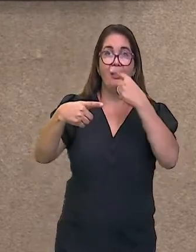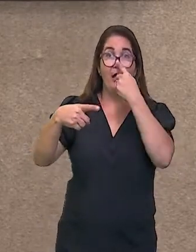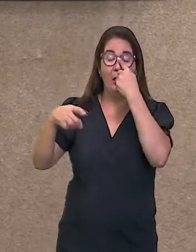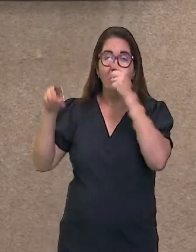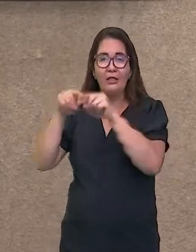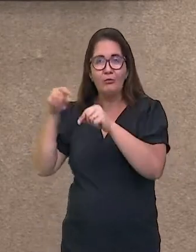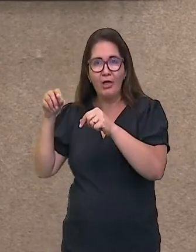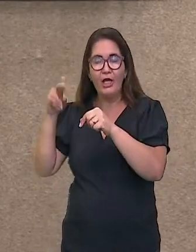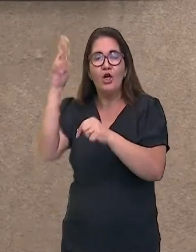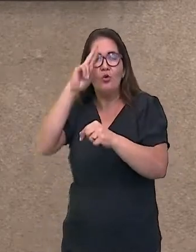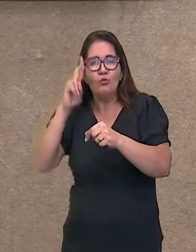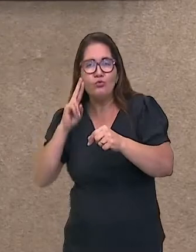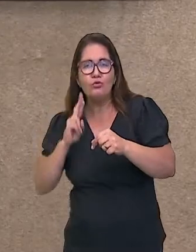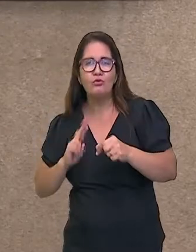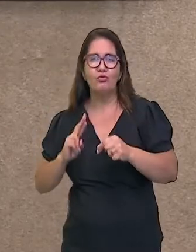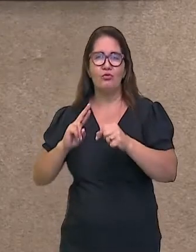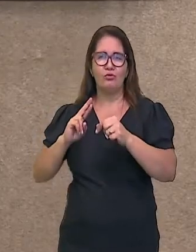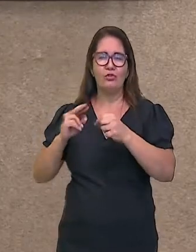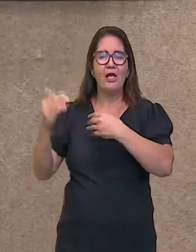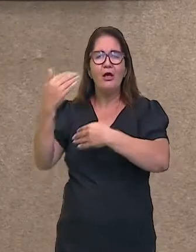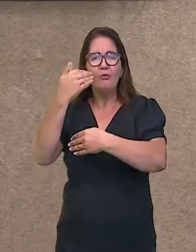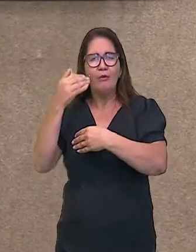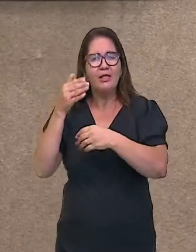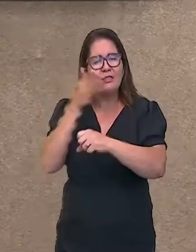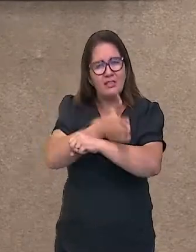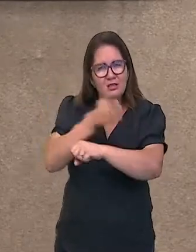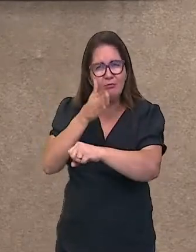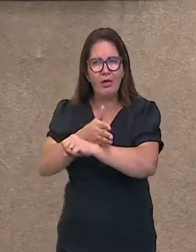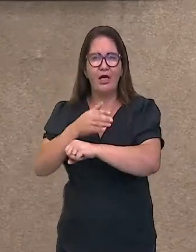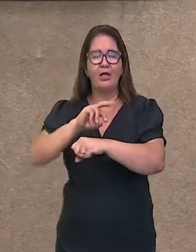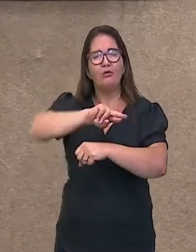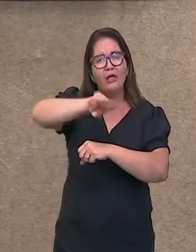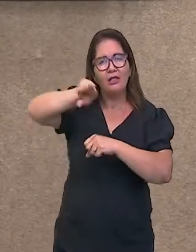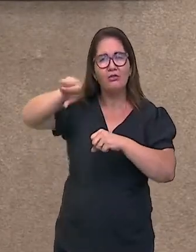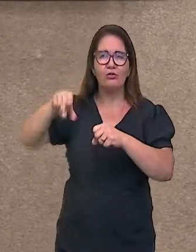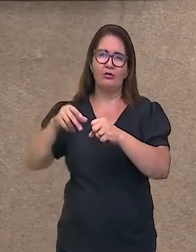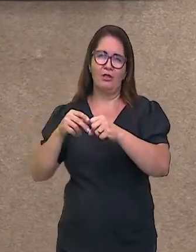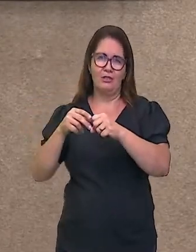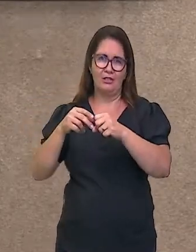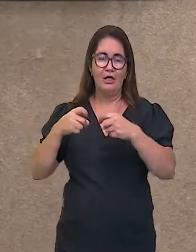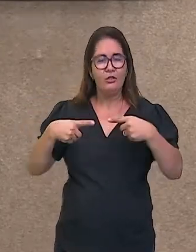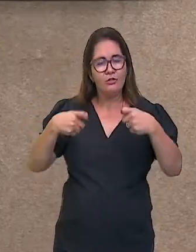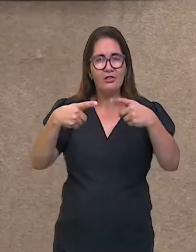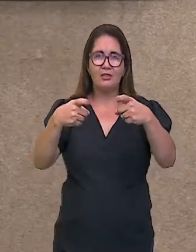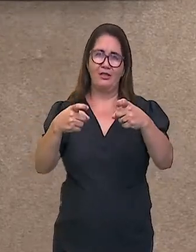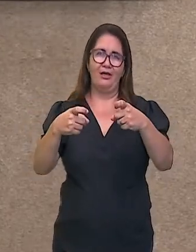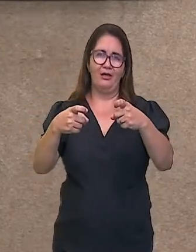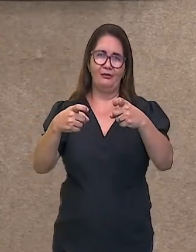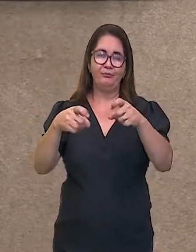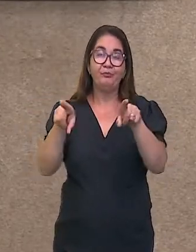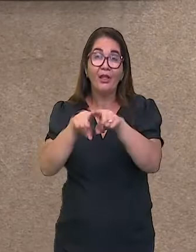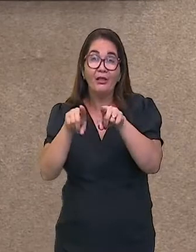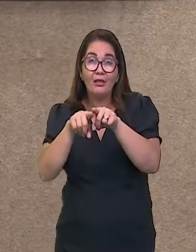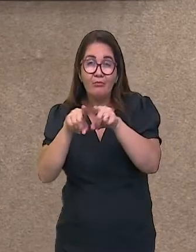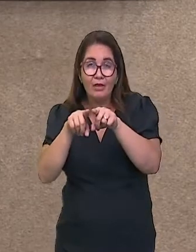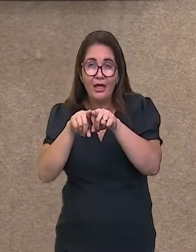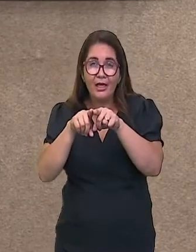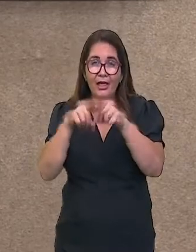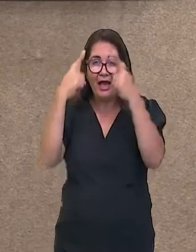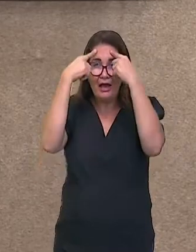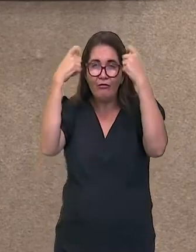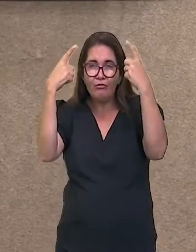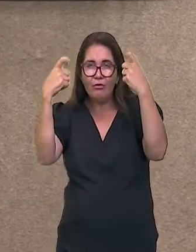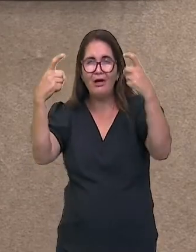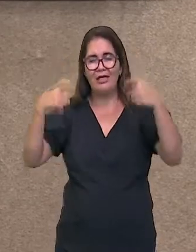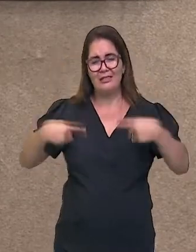Tannenberg, garantindo grandes conquistas territoriais. A violência da guerra também foi destacada durante